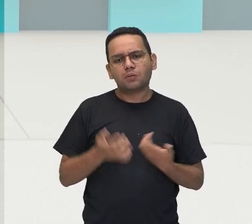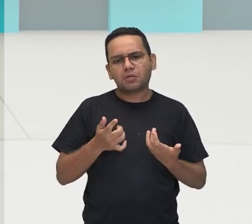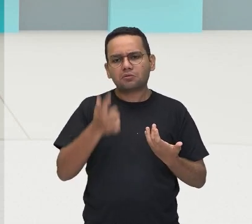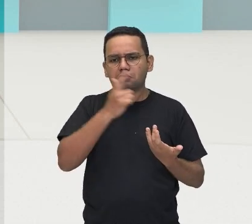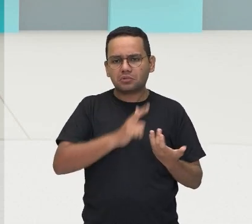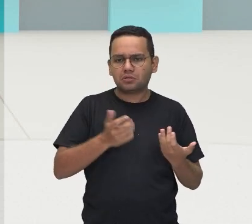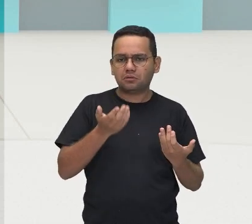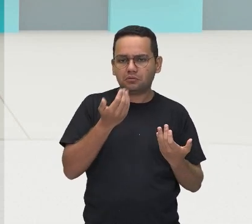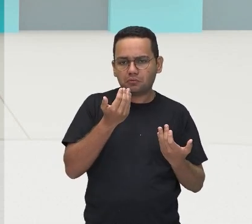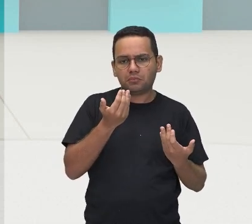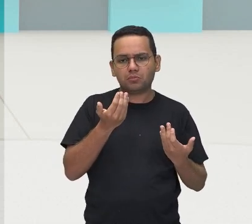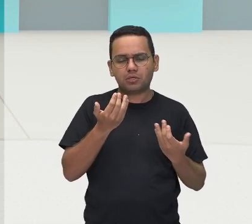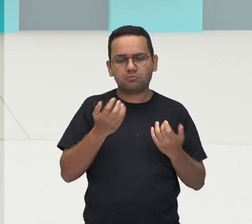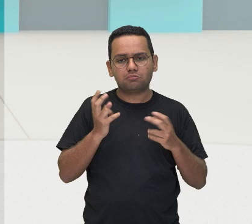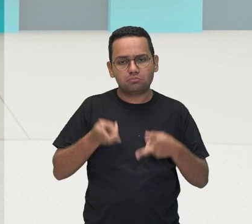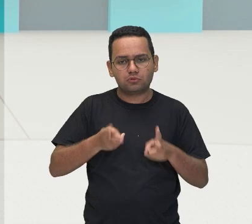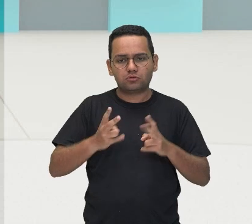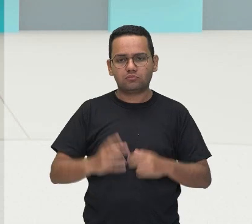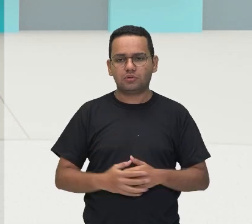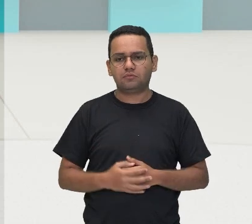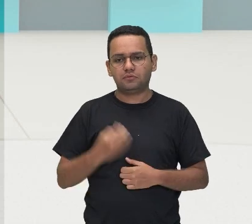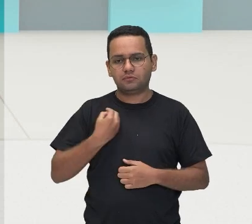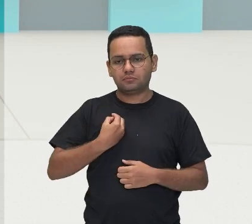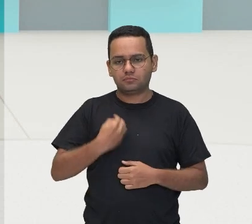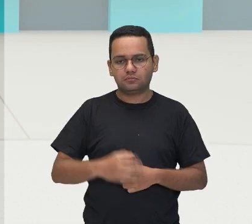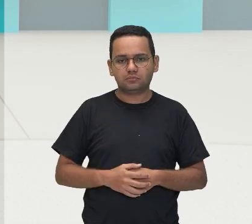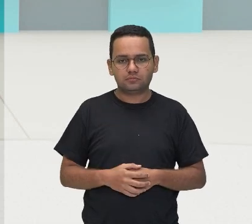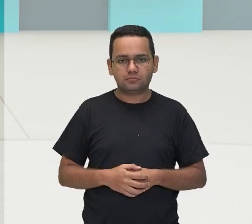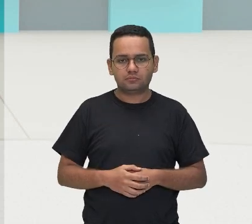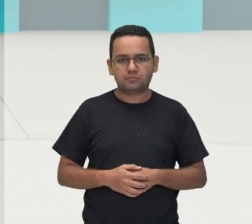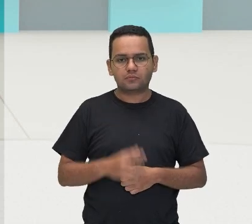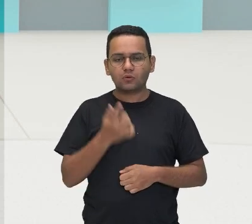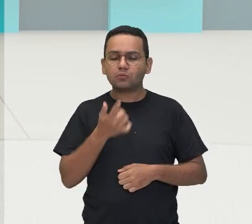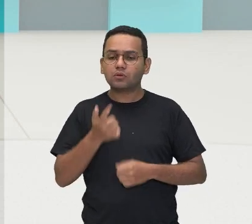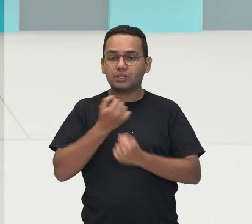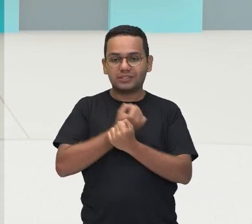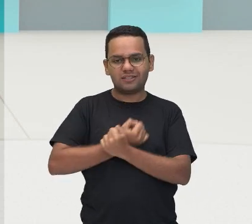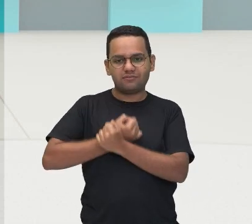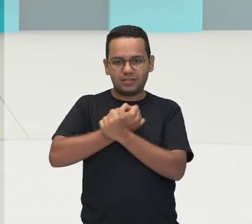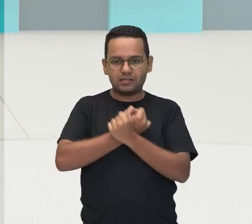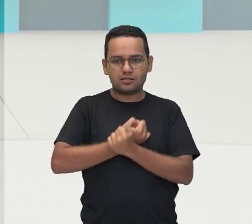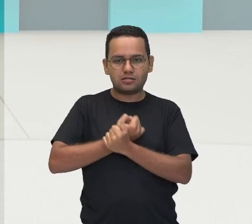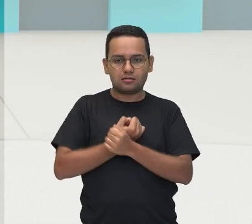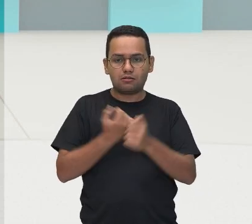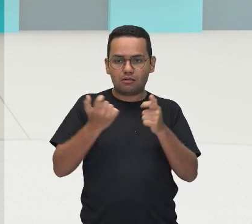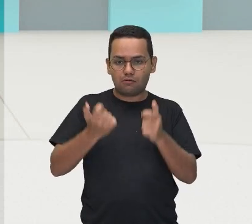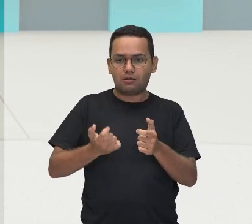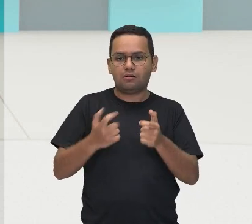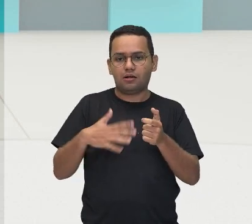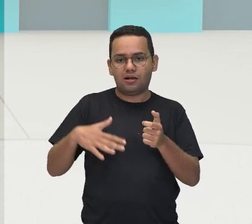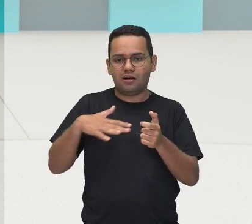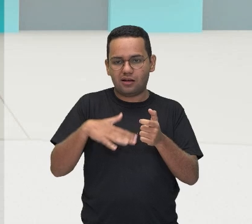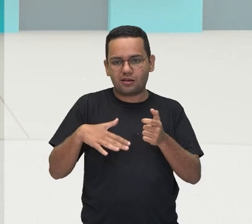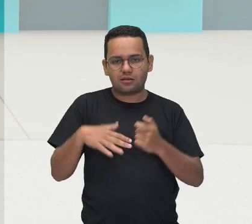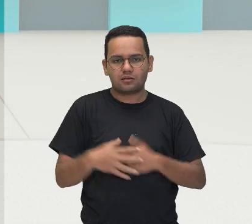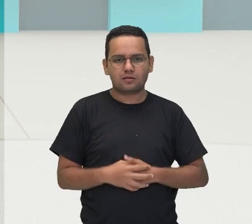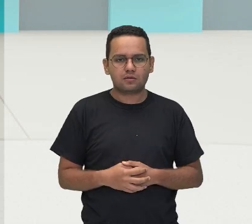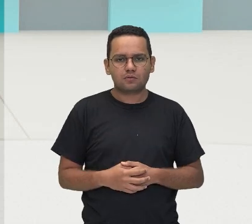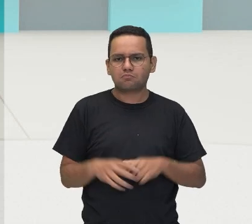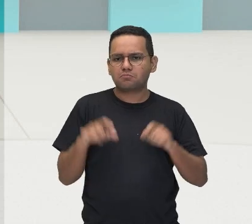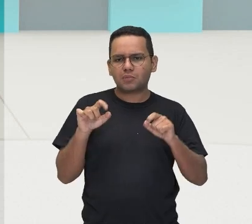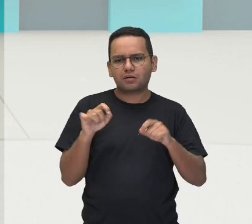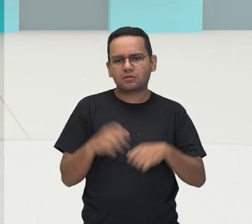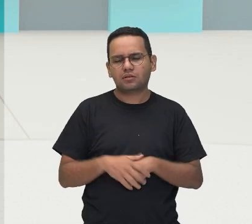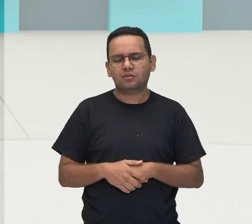eles sobreviver. E também na questão da defesa do seu território, se defender do quê? De ataques